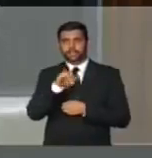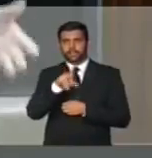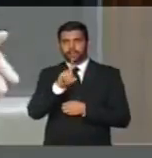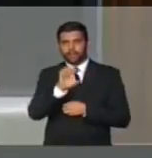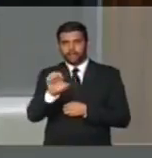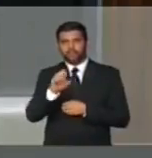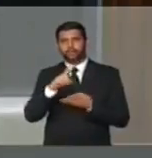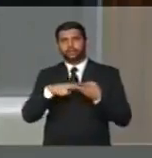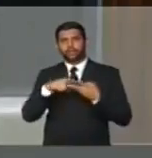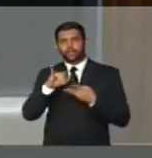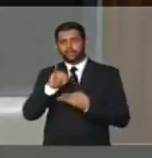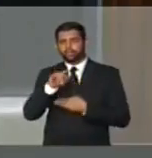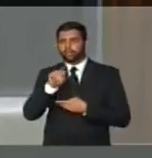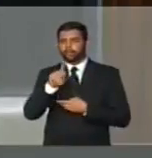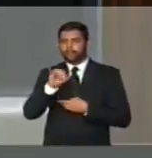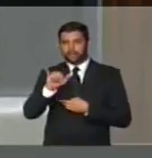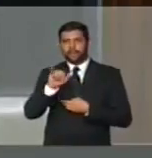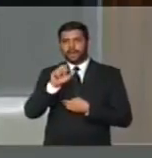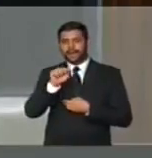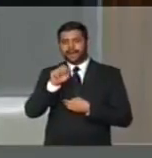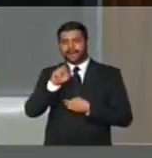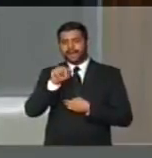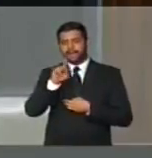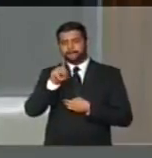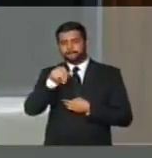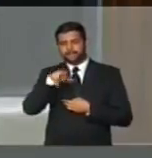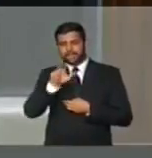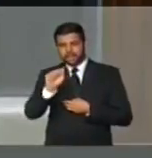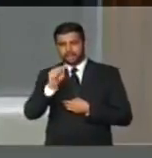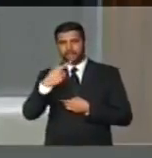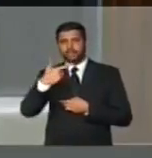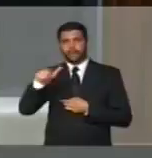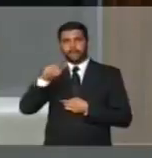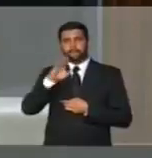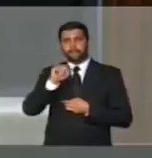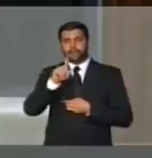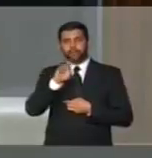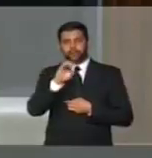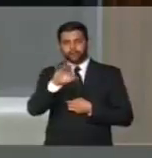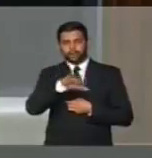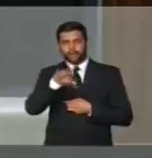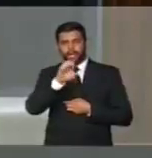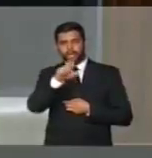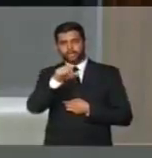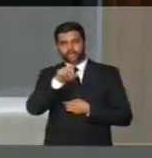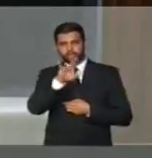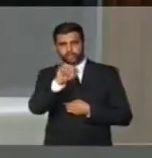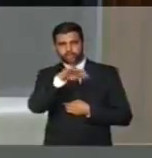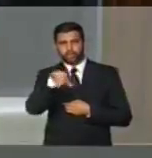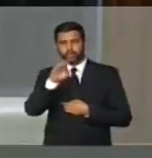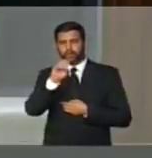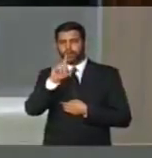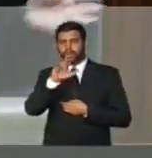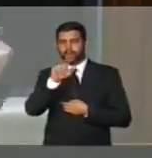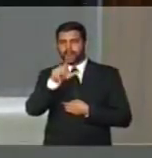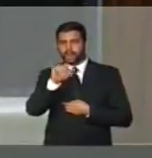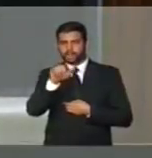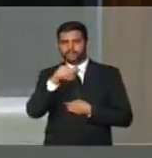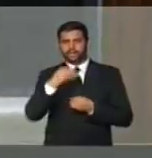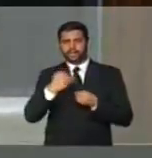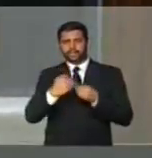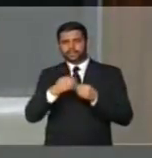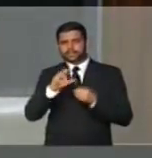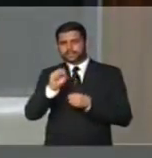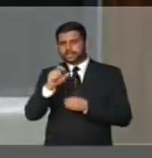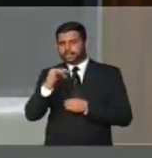Trindade, Ipubi, Araripina, depois subindo para Bodocó, Exu, Moreilândia, do outro lado